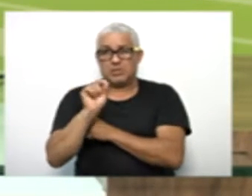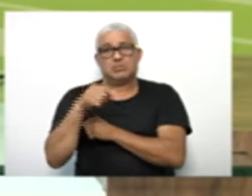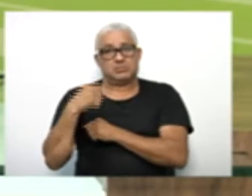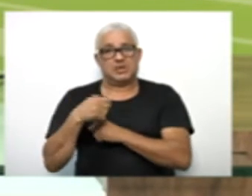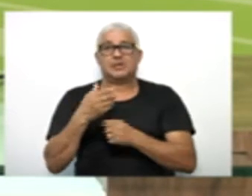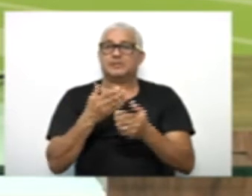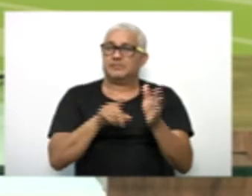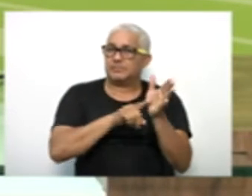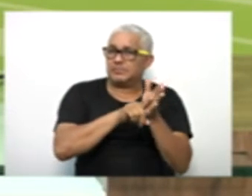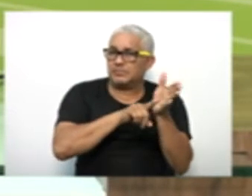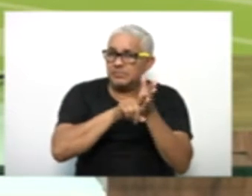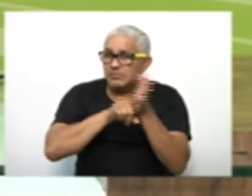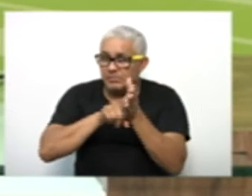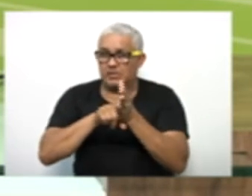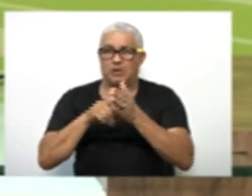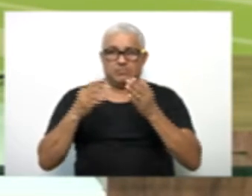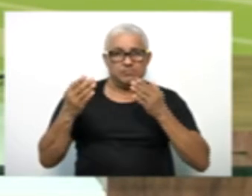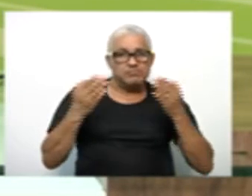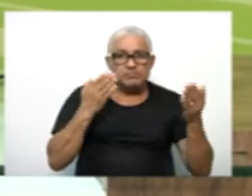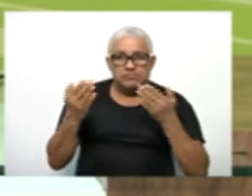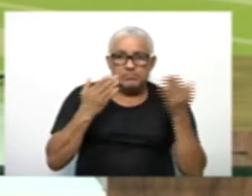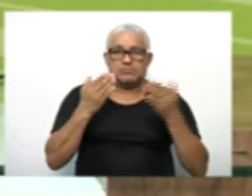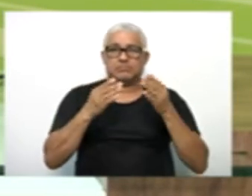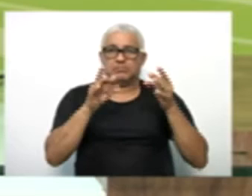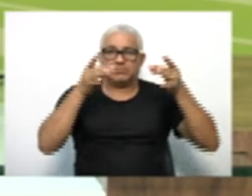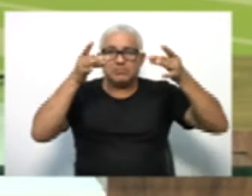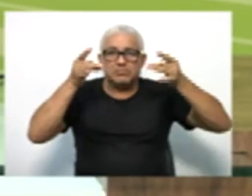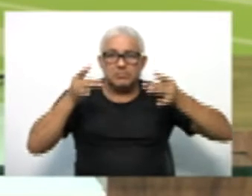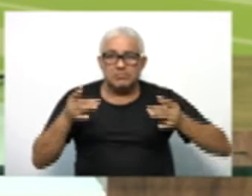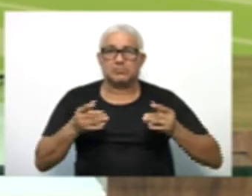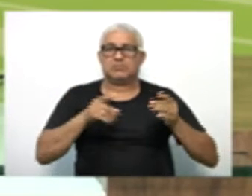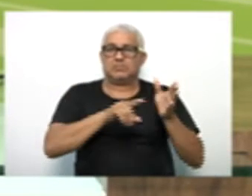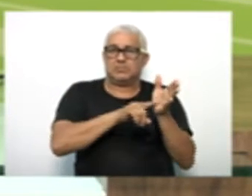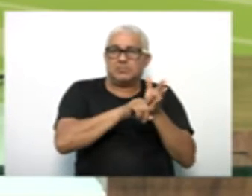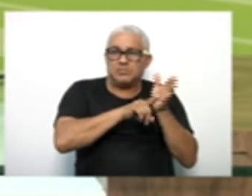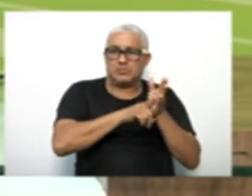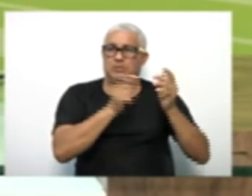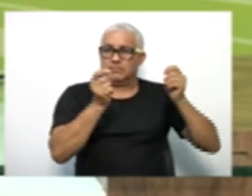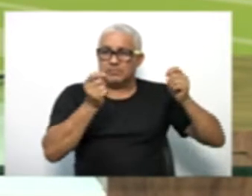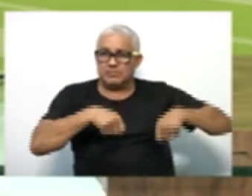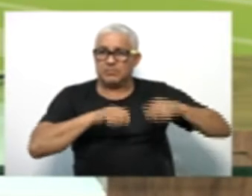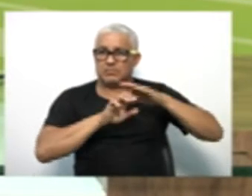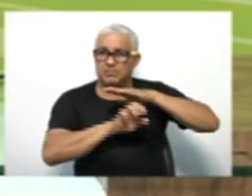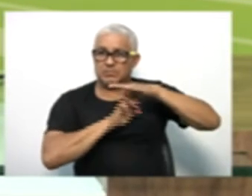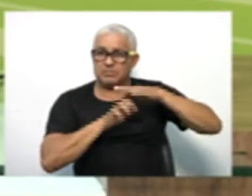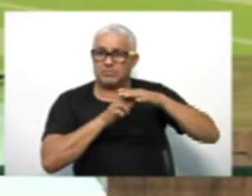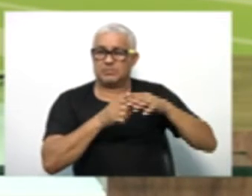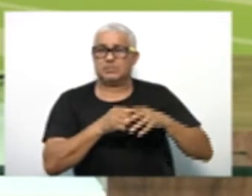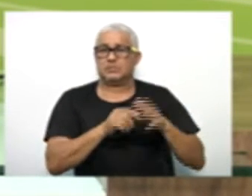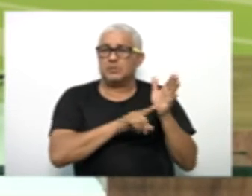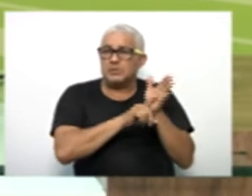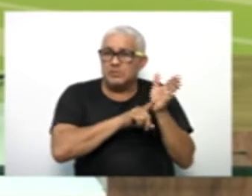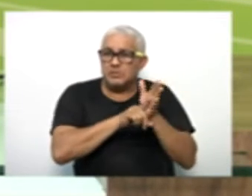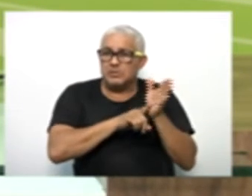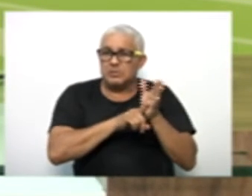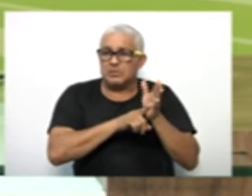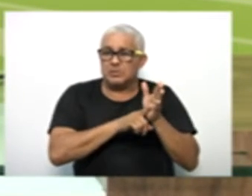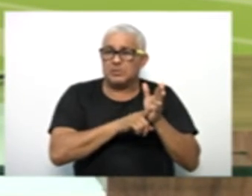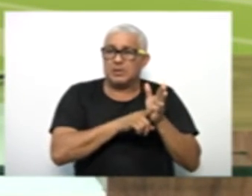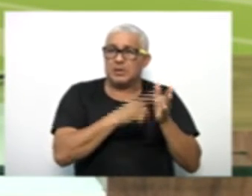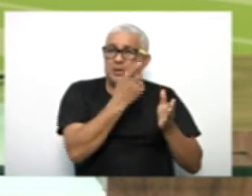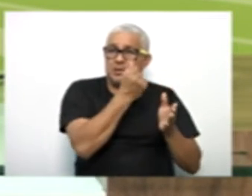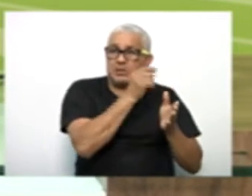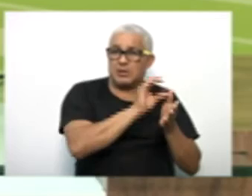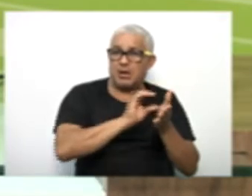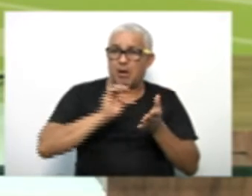estudo com mais apropriado, com todos os detalhes, com toda a capacidade da empresa para alocar esse